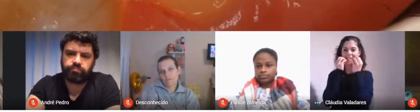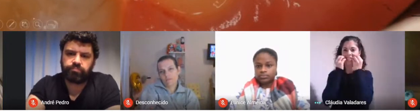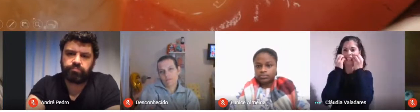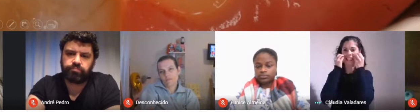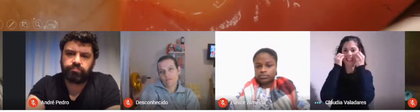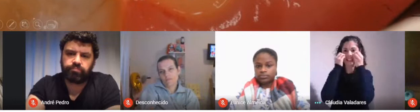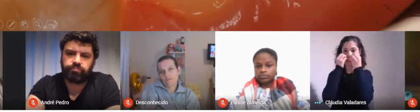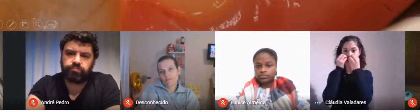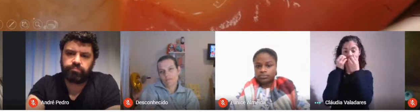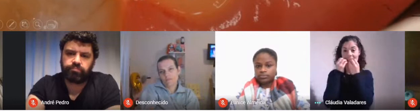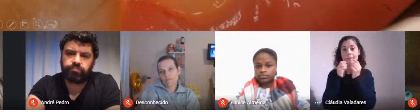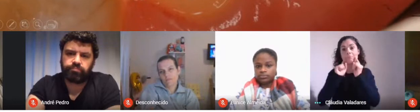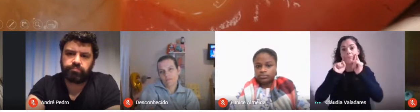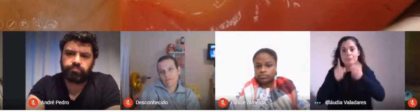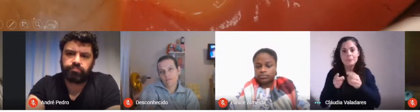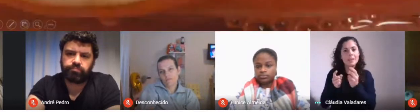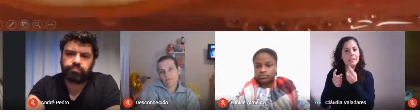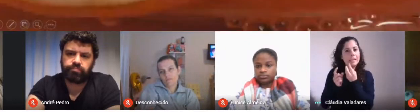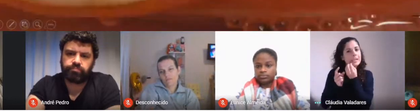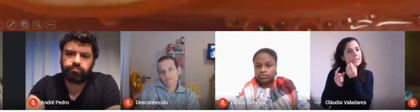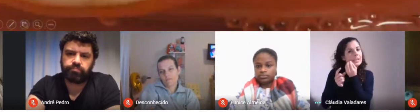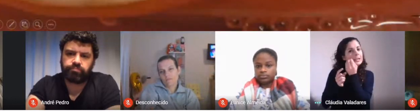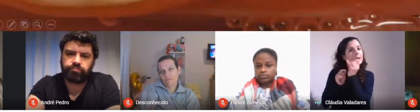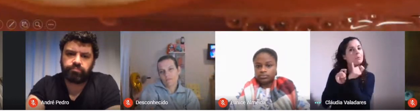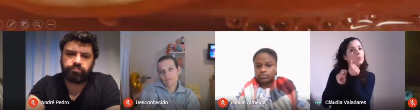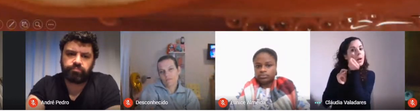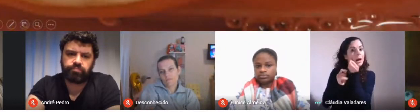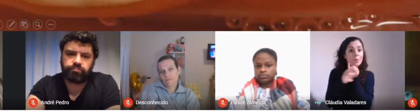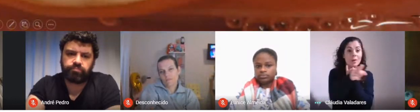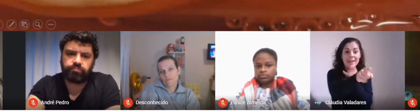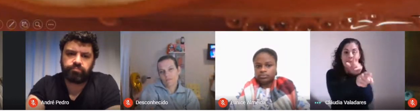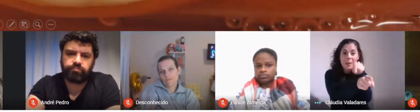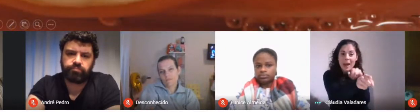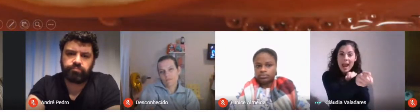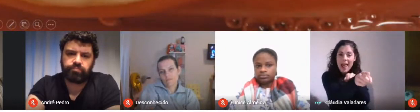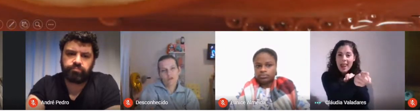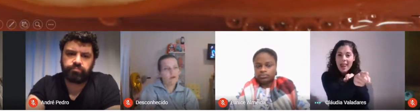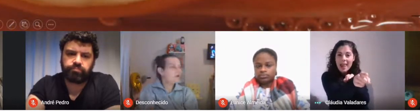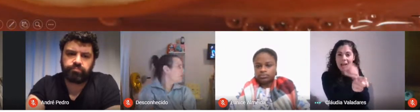formando então cavidades como esta e como esta.